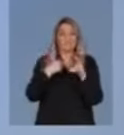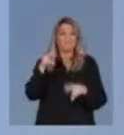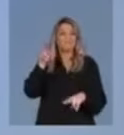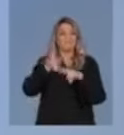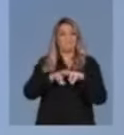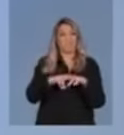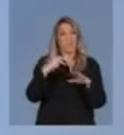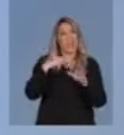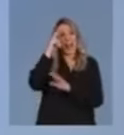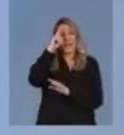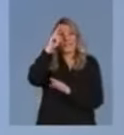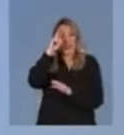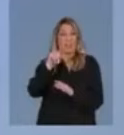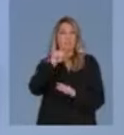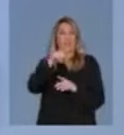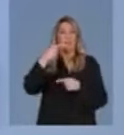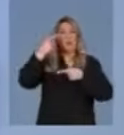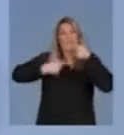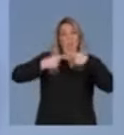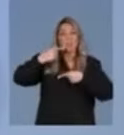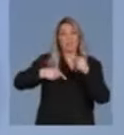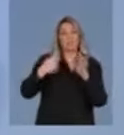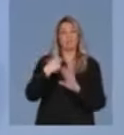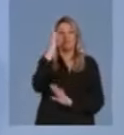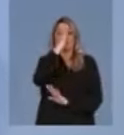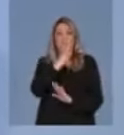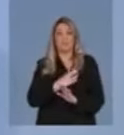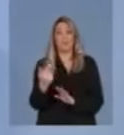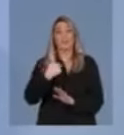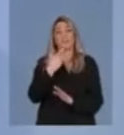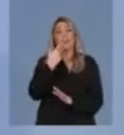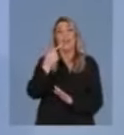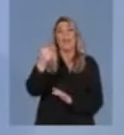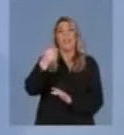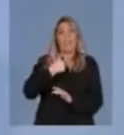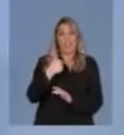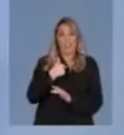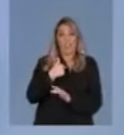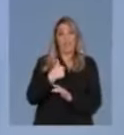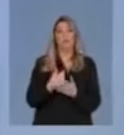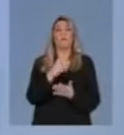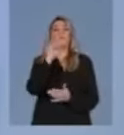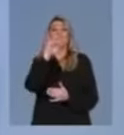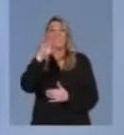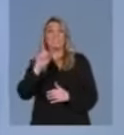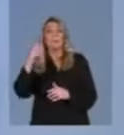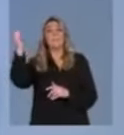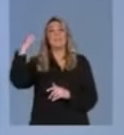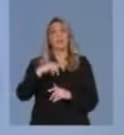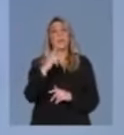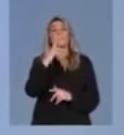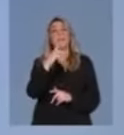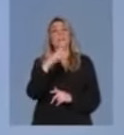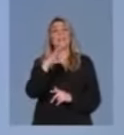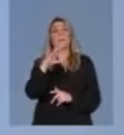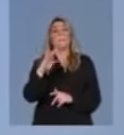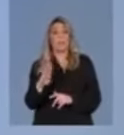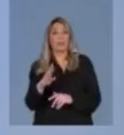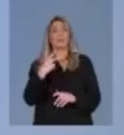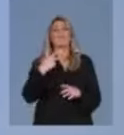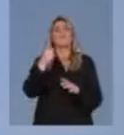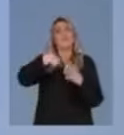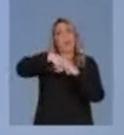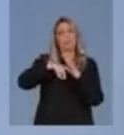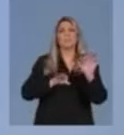agenda política da Democracia brasileira e dizer que eu Luciana boat minha vice o pessol o PCB a gente tá preparado